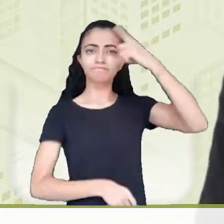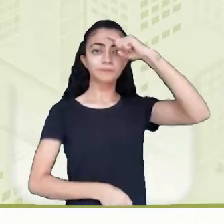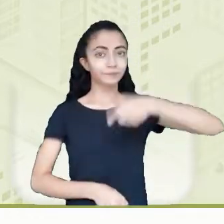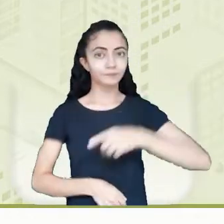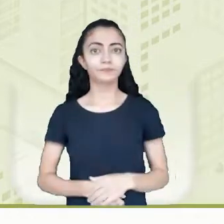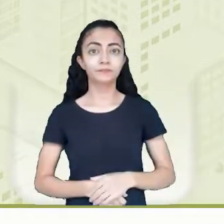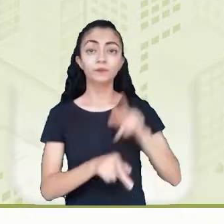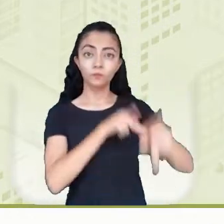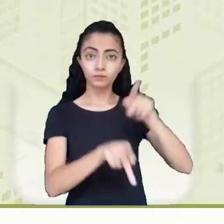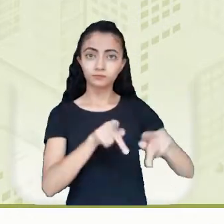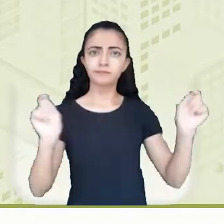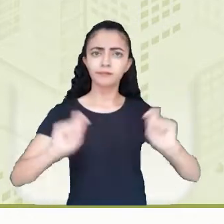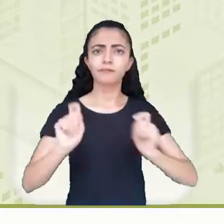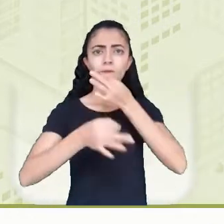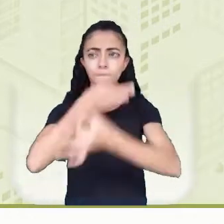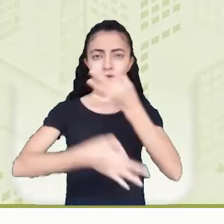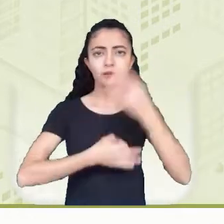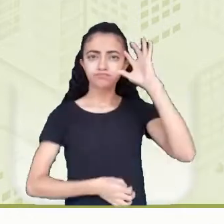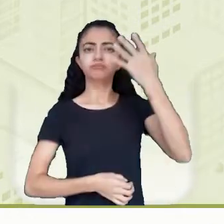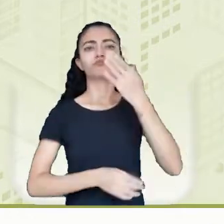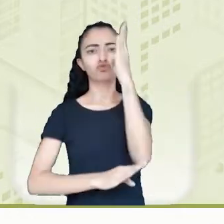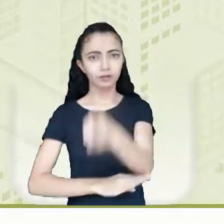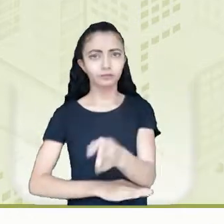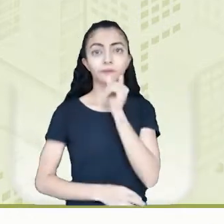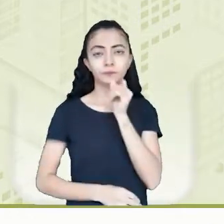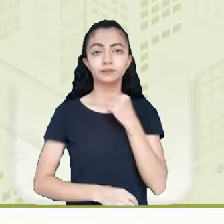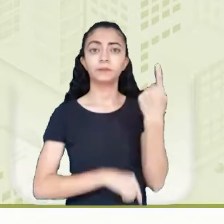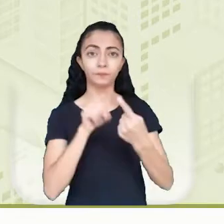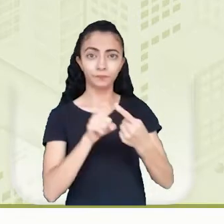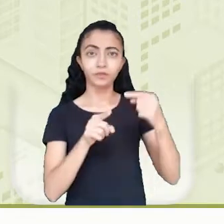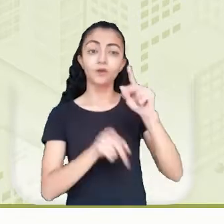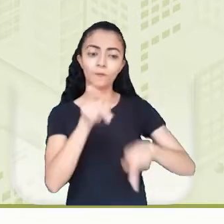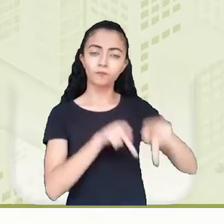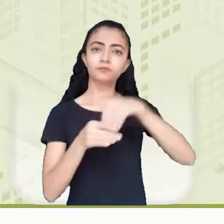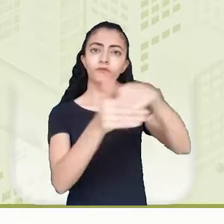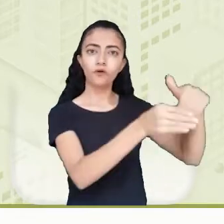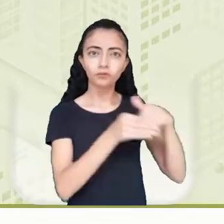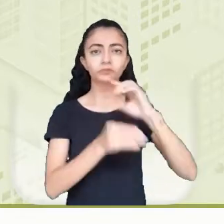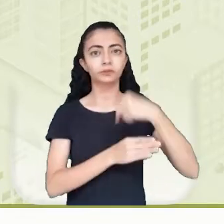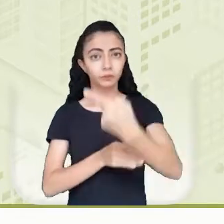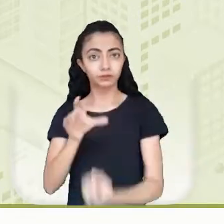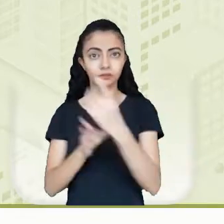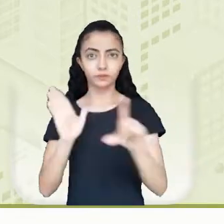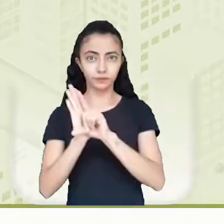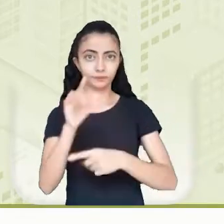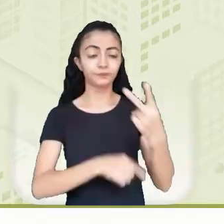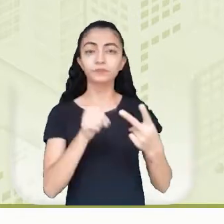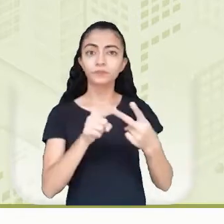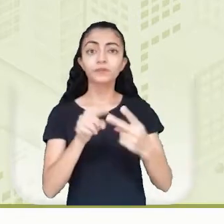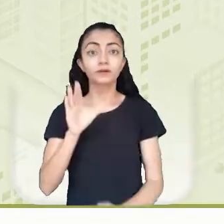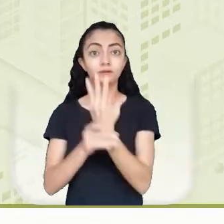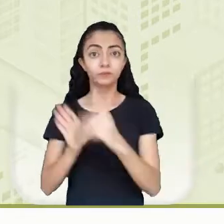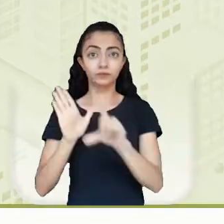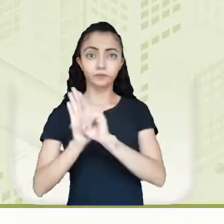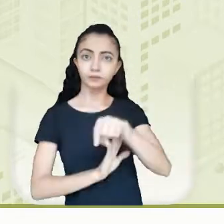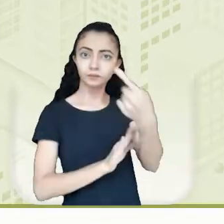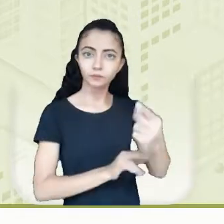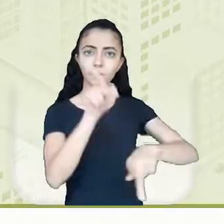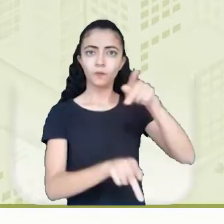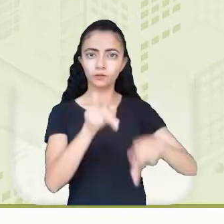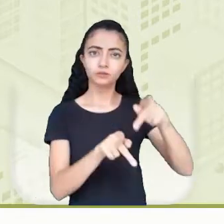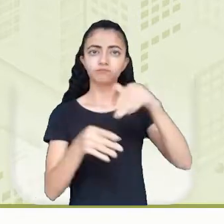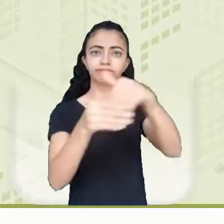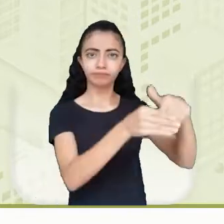exerce o poder. Seja de maneira direta, através da possibilidade de expressar sua opinião na tomada de decisões, como em plebiscitos,